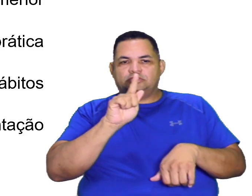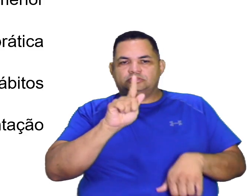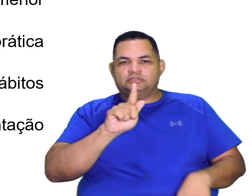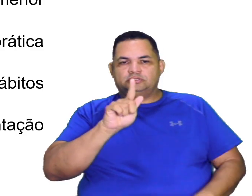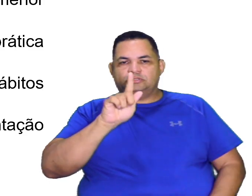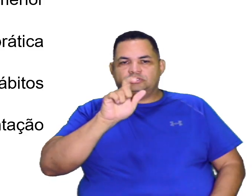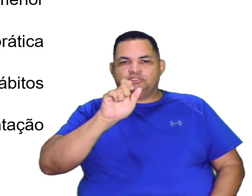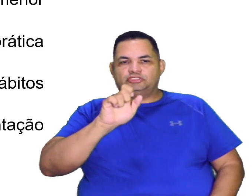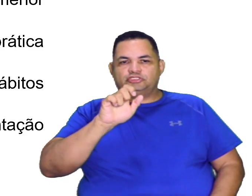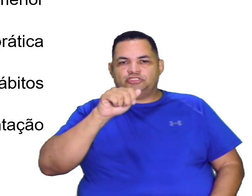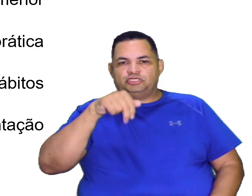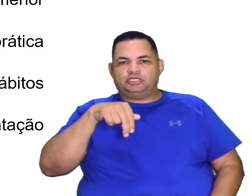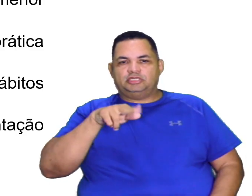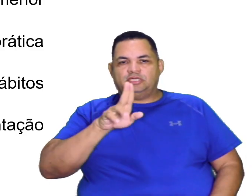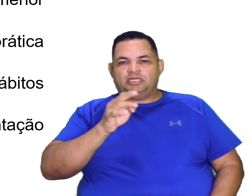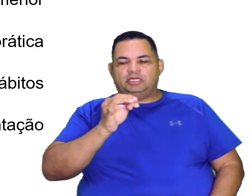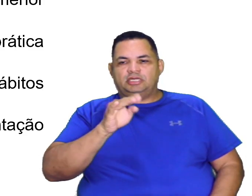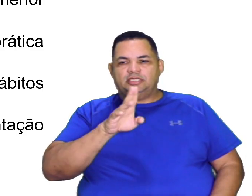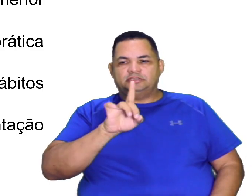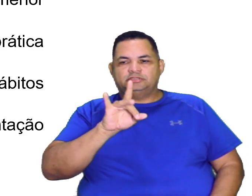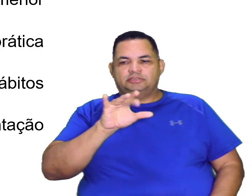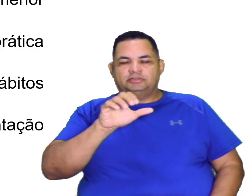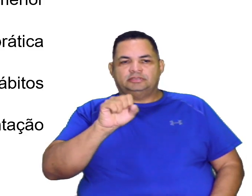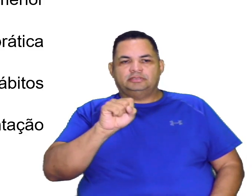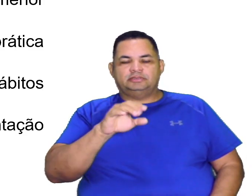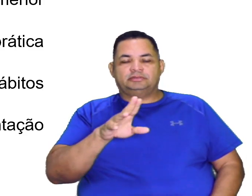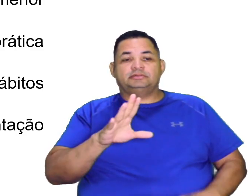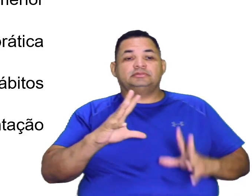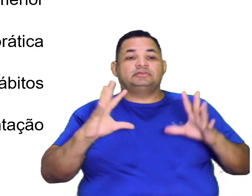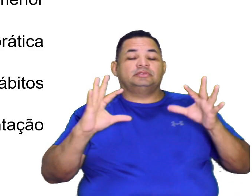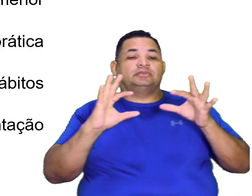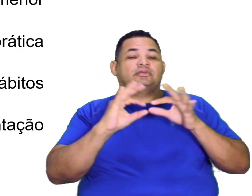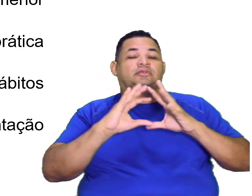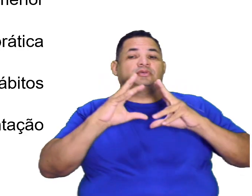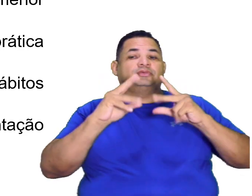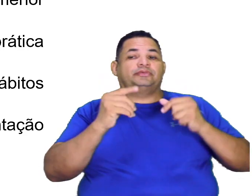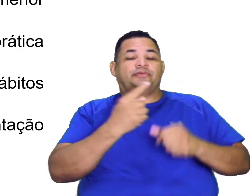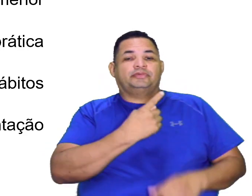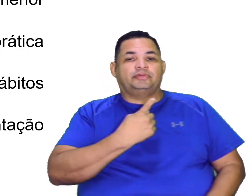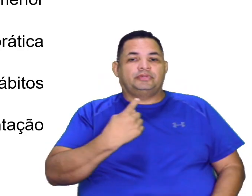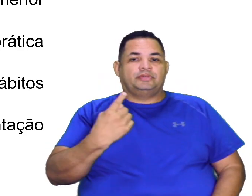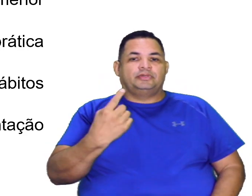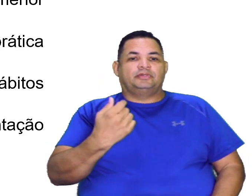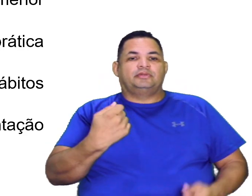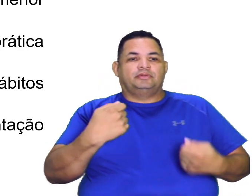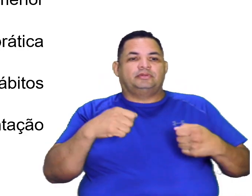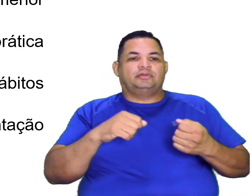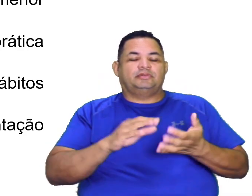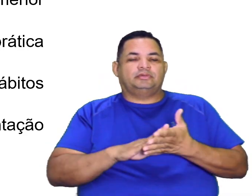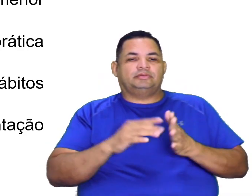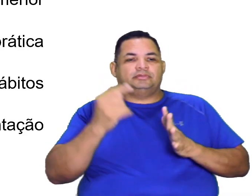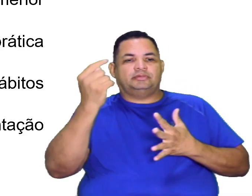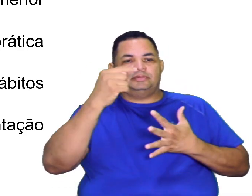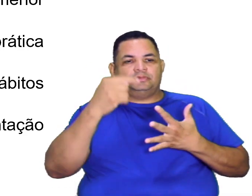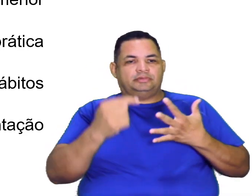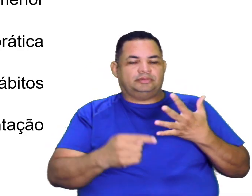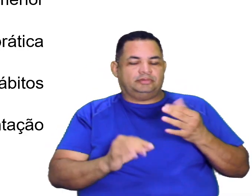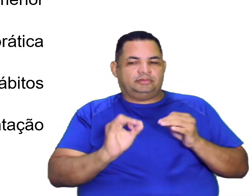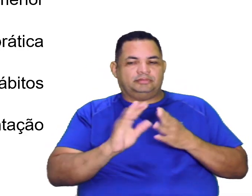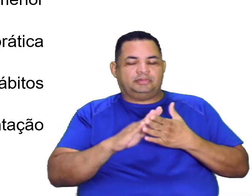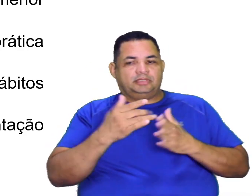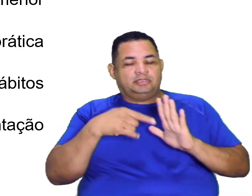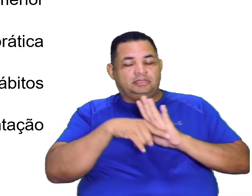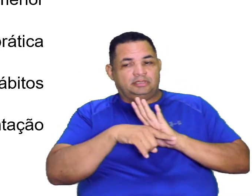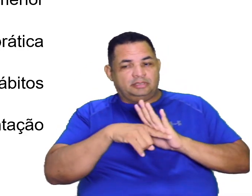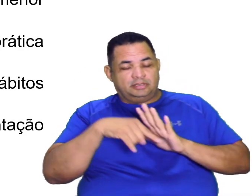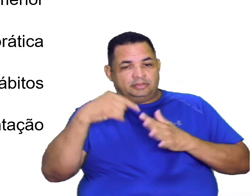degenerativas. E aí, dentro desse contexto todo que a gente conversou, tá? A gente poderia citar vários pontos, mas a gente analisou aqui